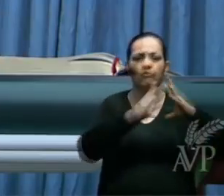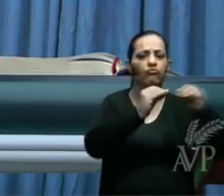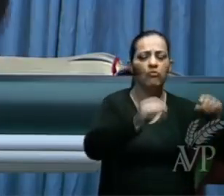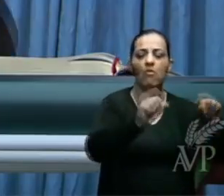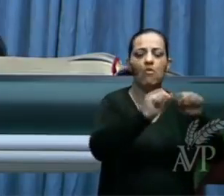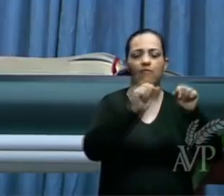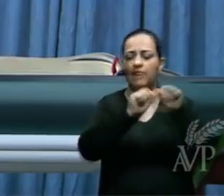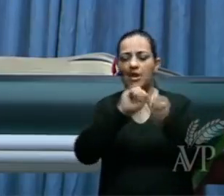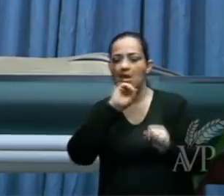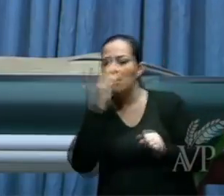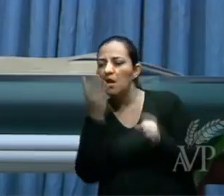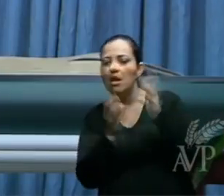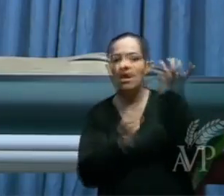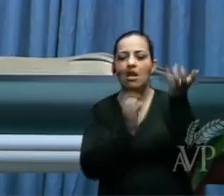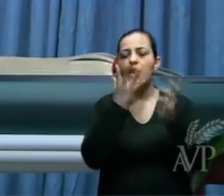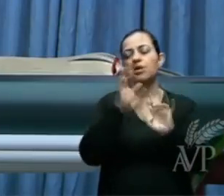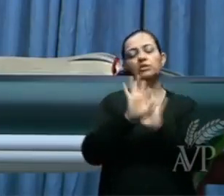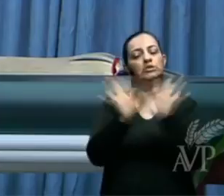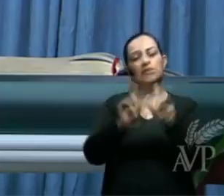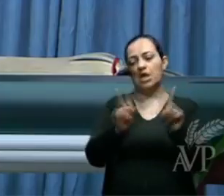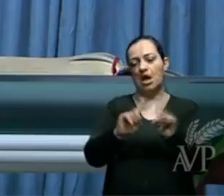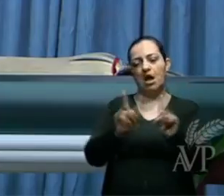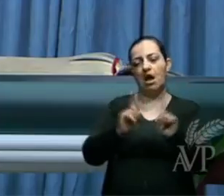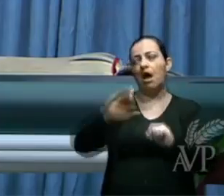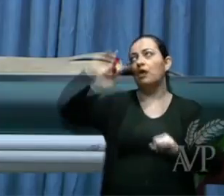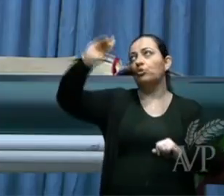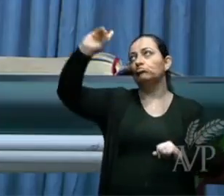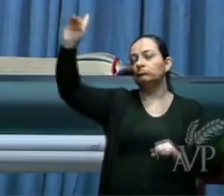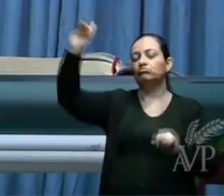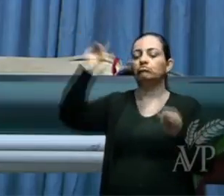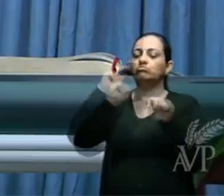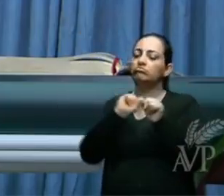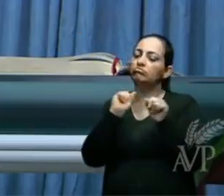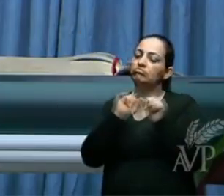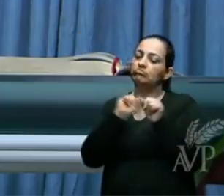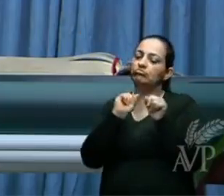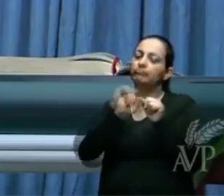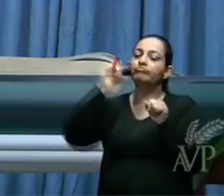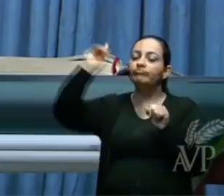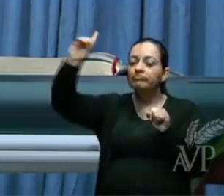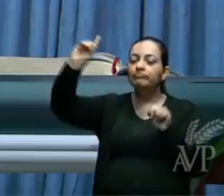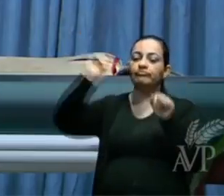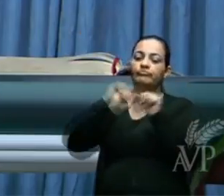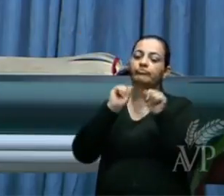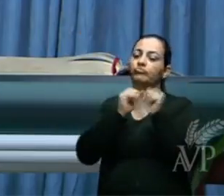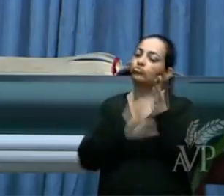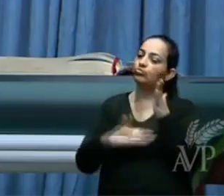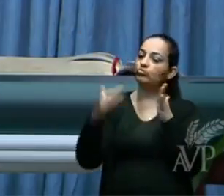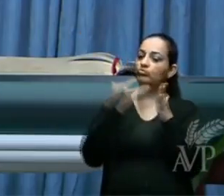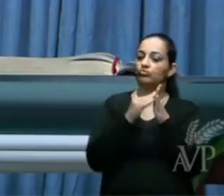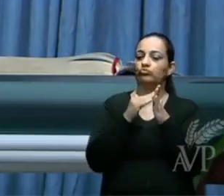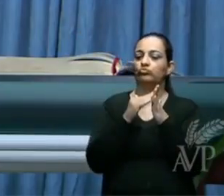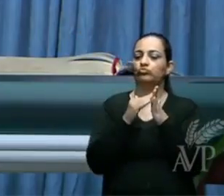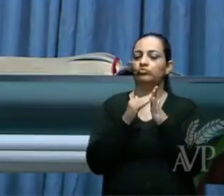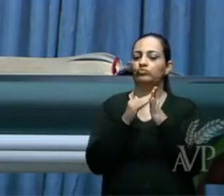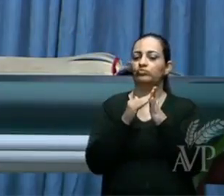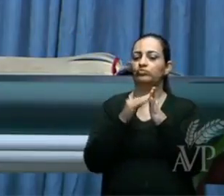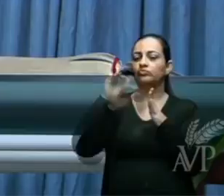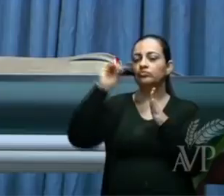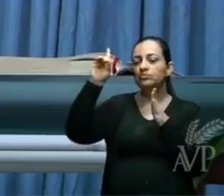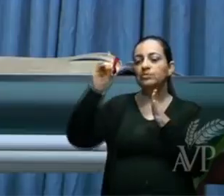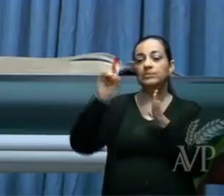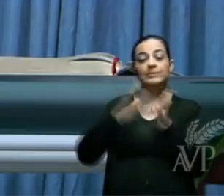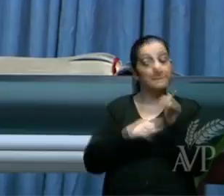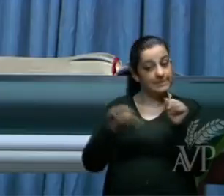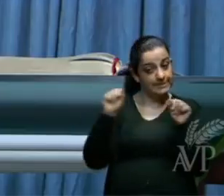que ele revelava não é deus que faz fazia tudo isto que